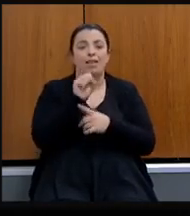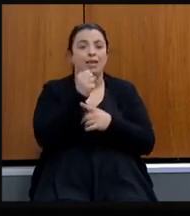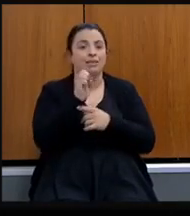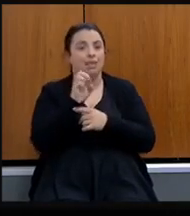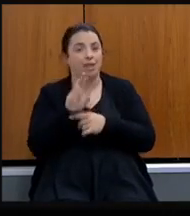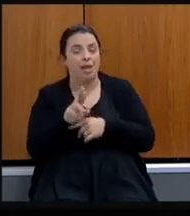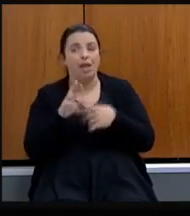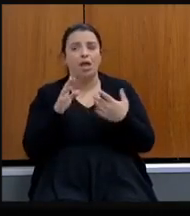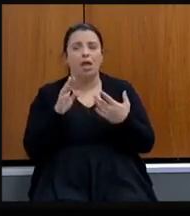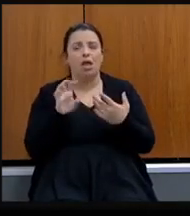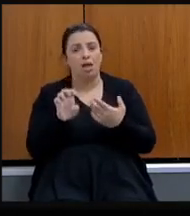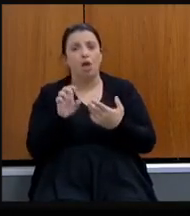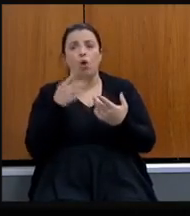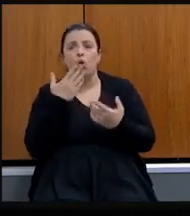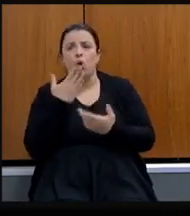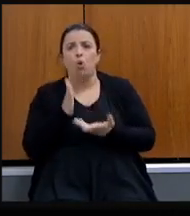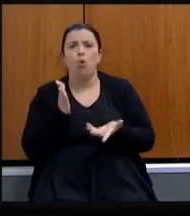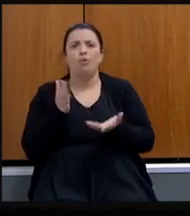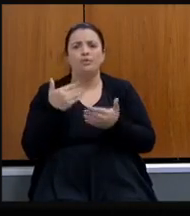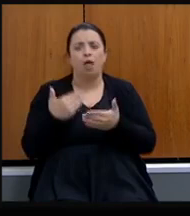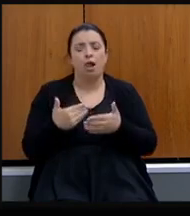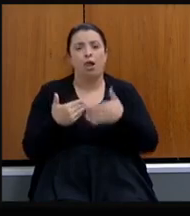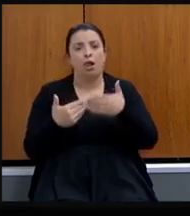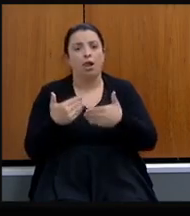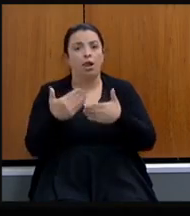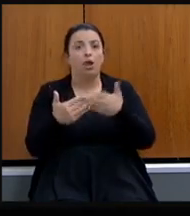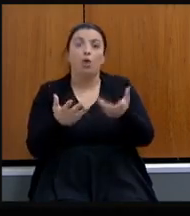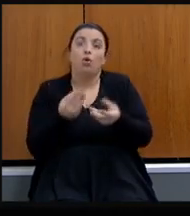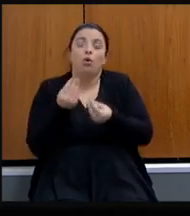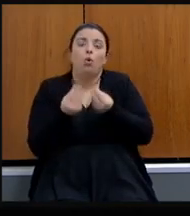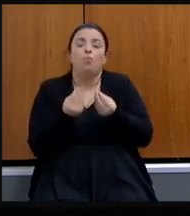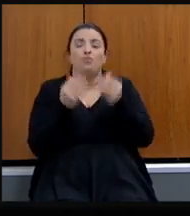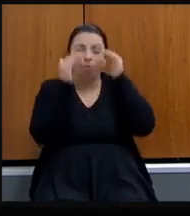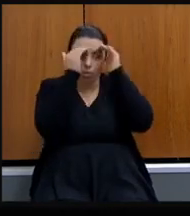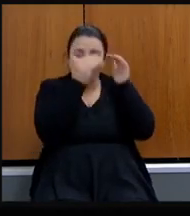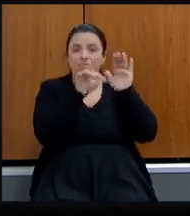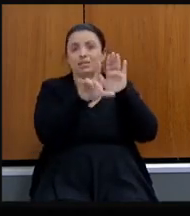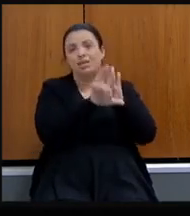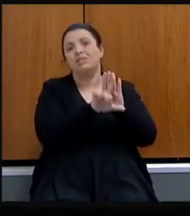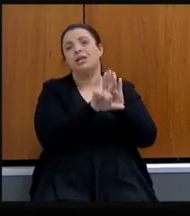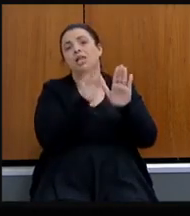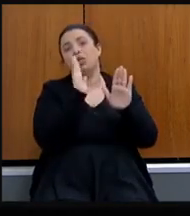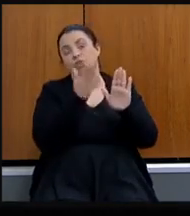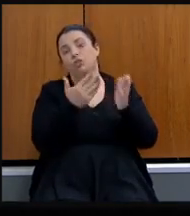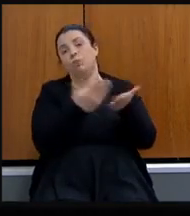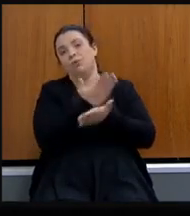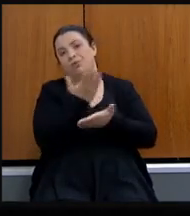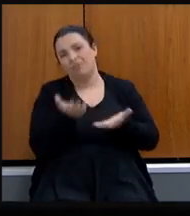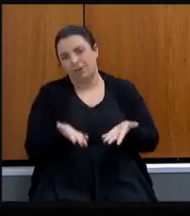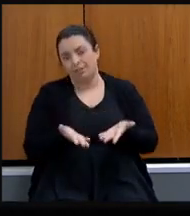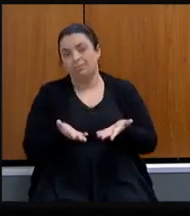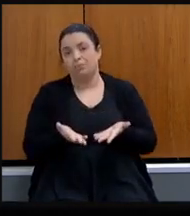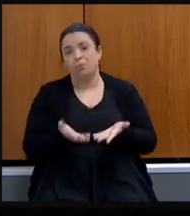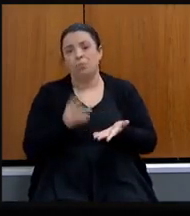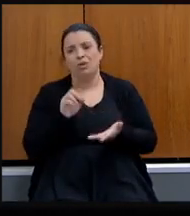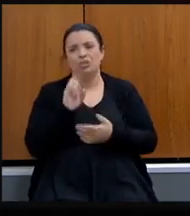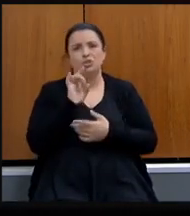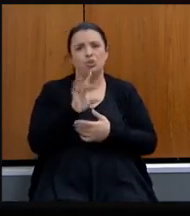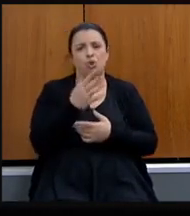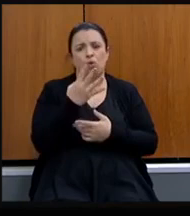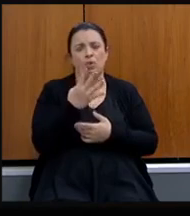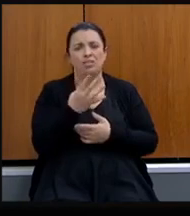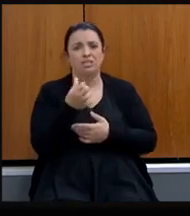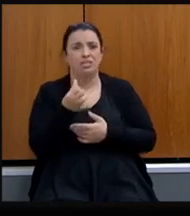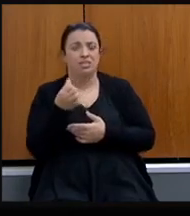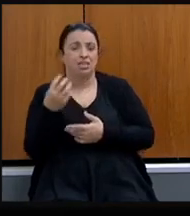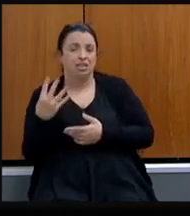modelos cumprimento da lei e pode ser também só para as escolas especiais e são atende ao requisito da